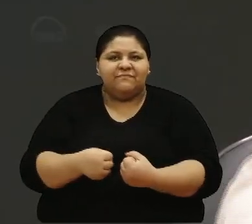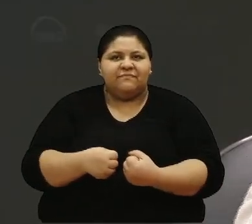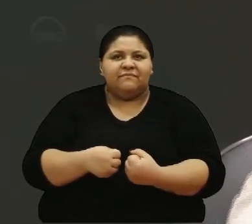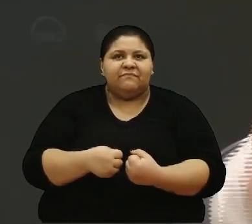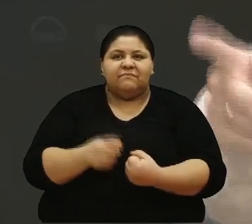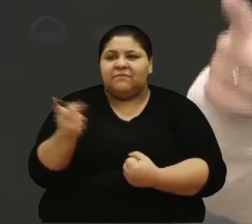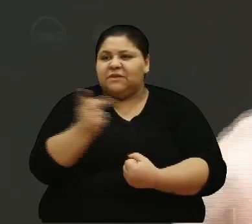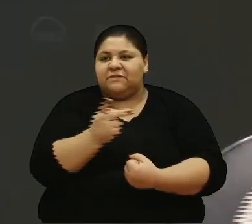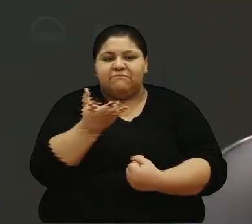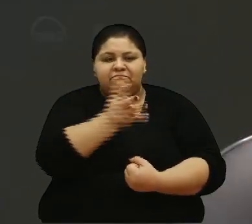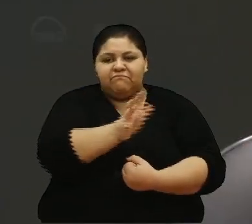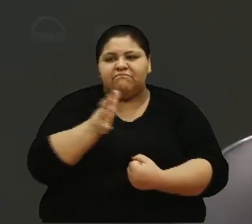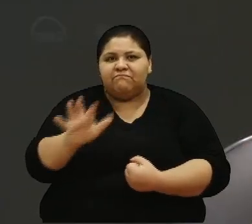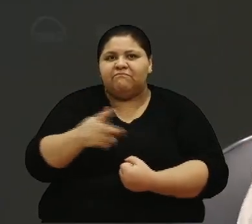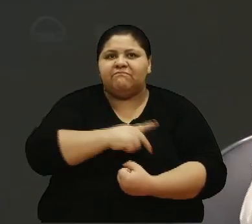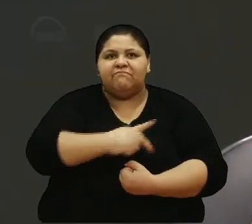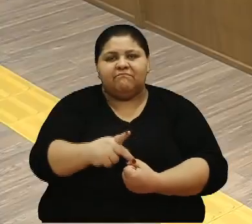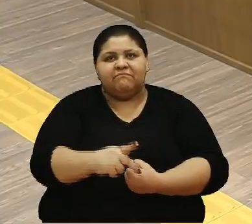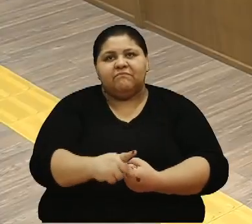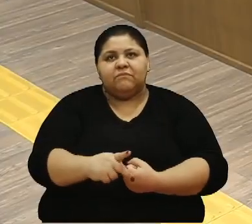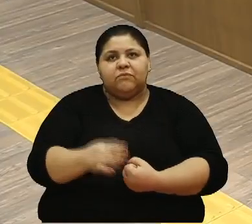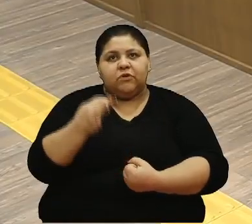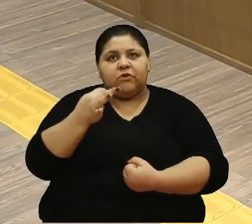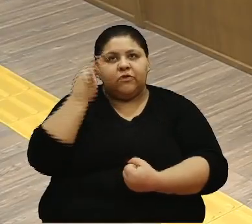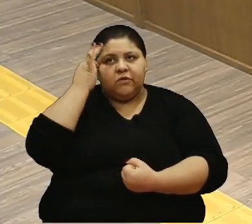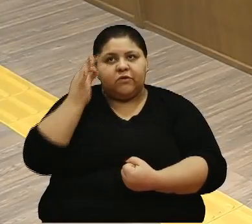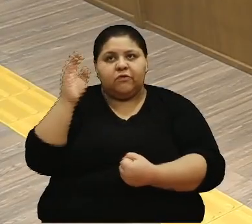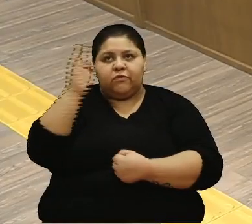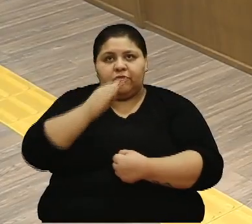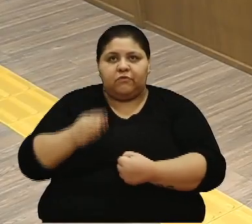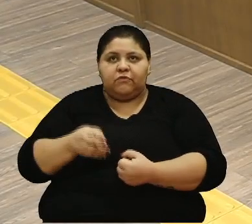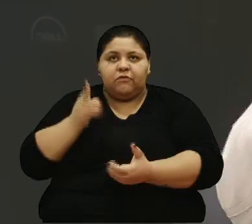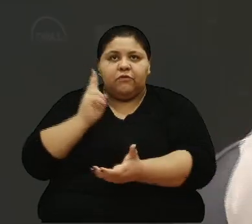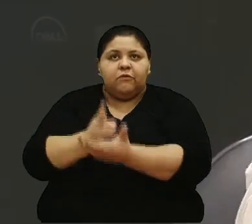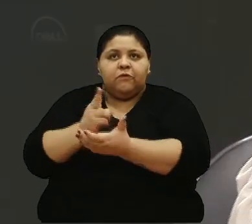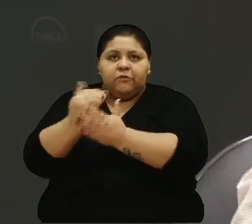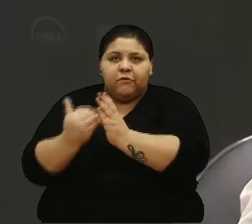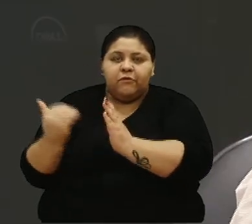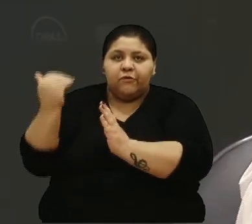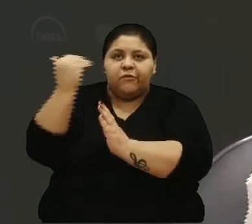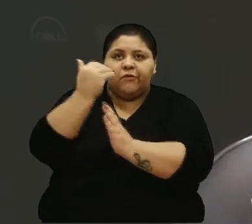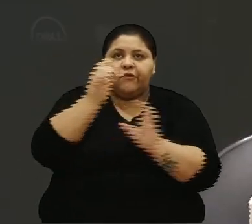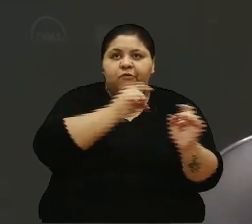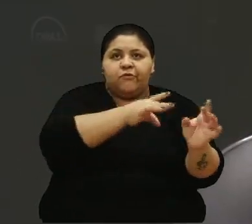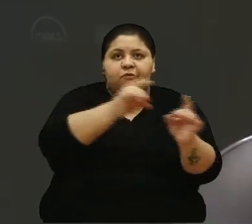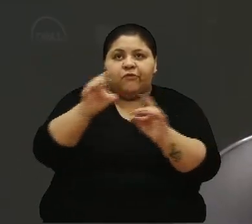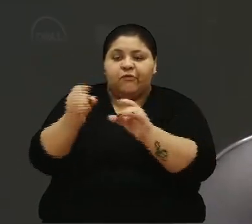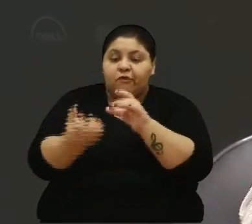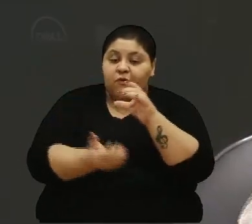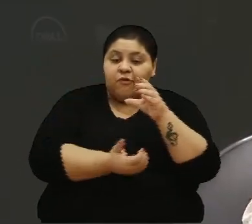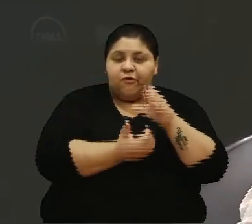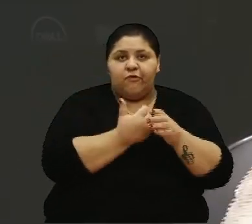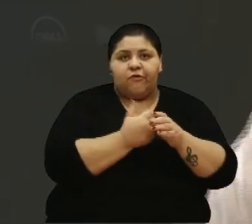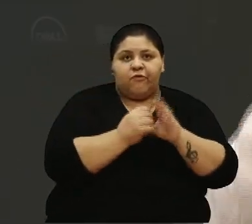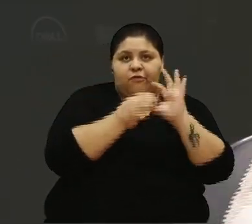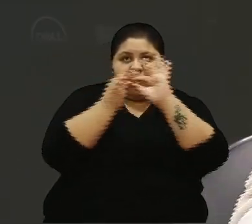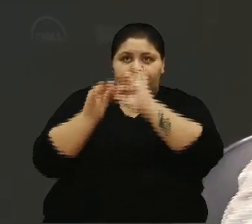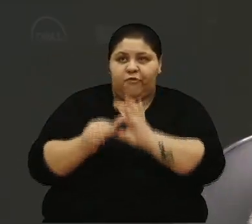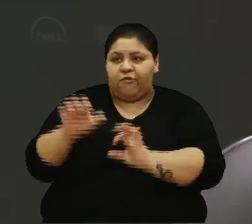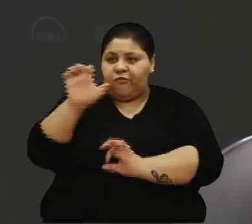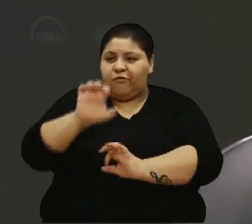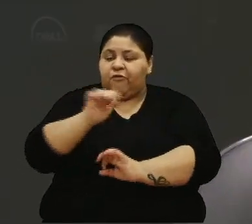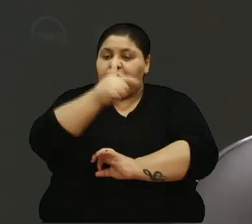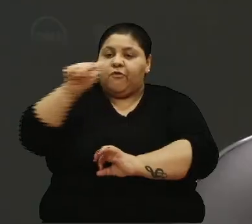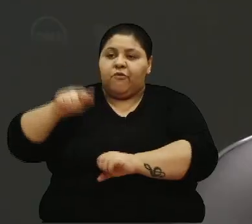como no outro. Presidente, por entender que o Brasil deve seguir sendo soberano e vendendo aquilo que produz para a União Europeia e para os